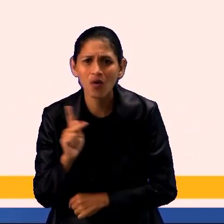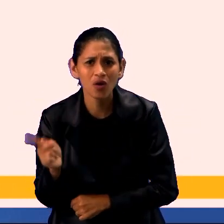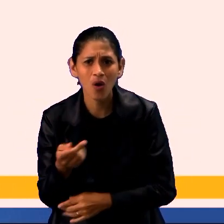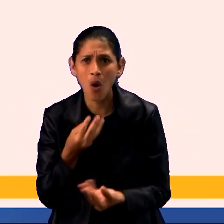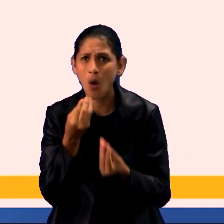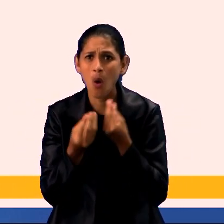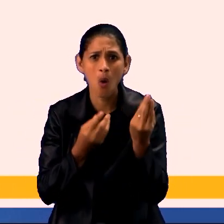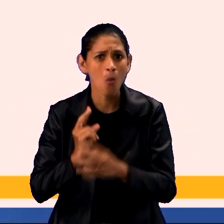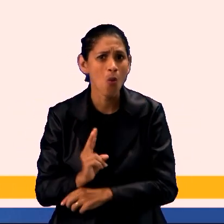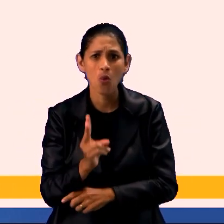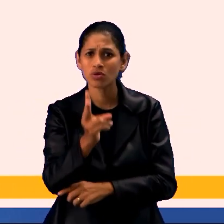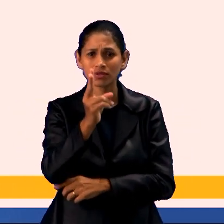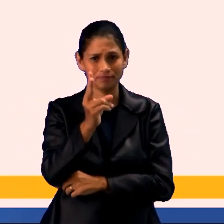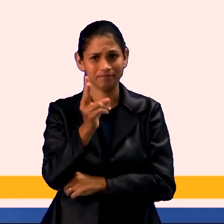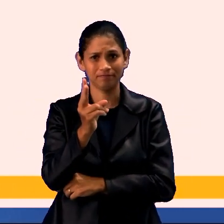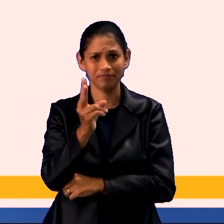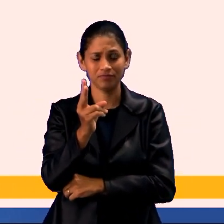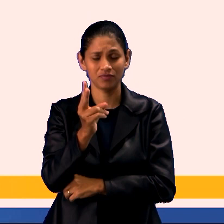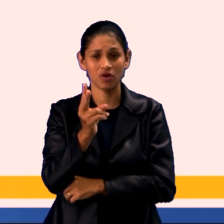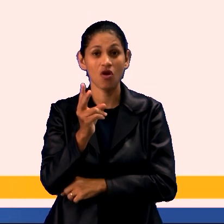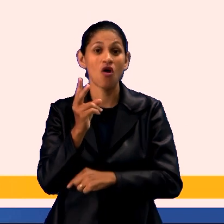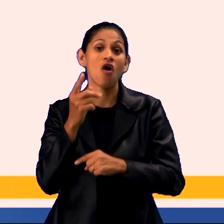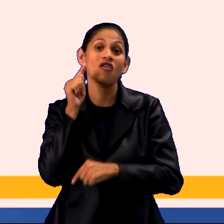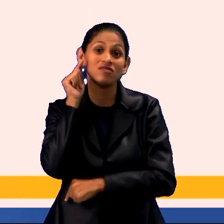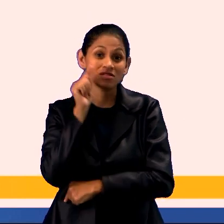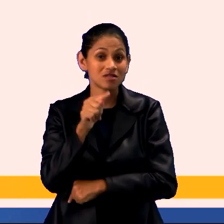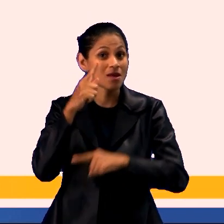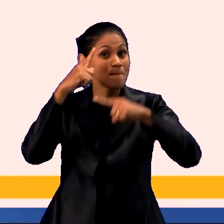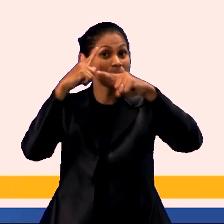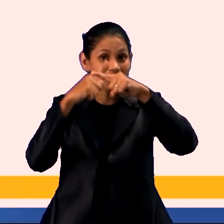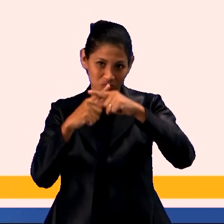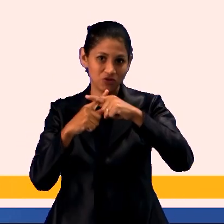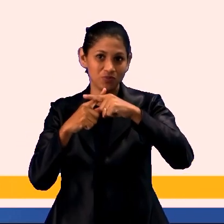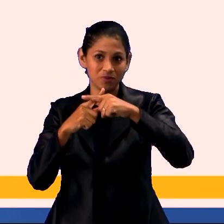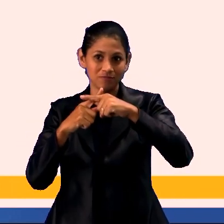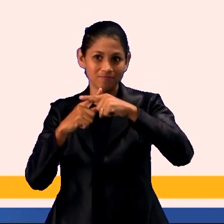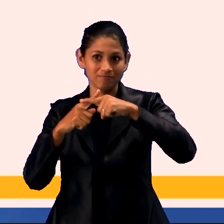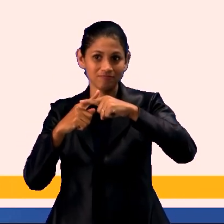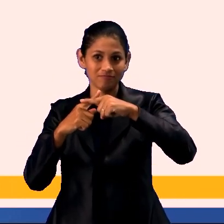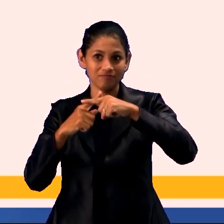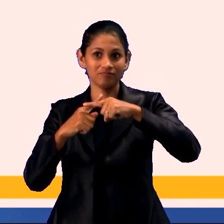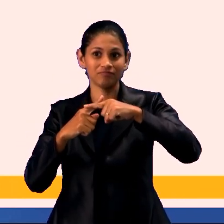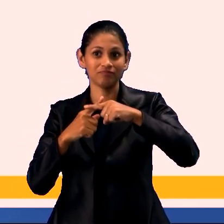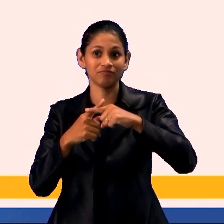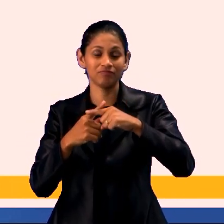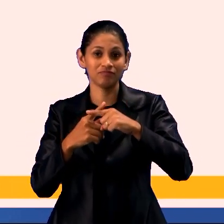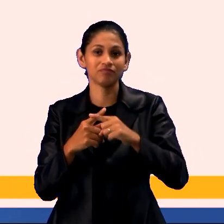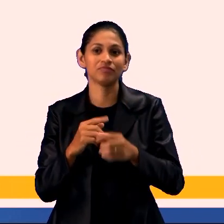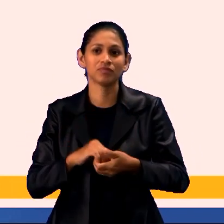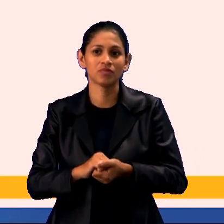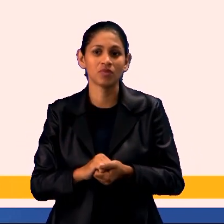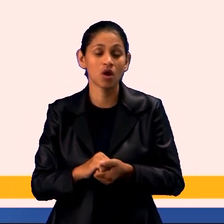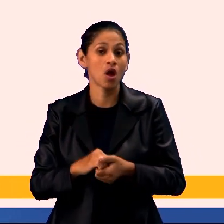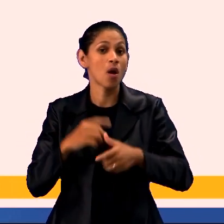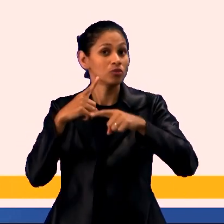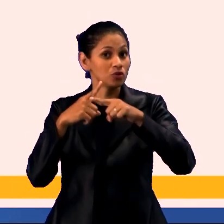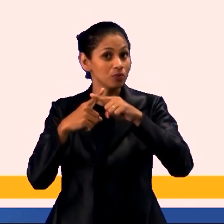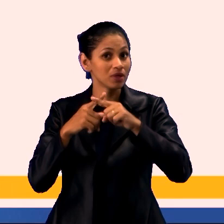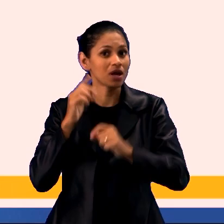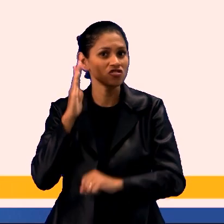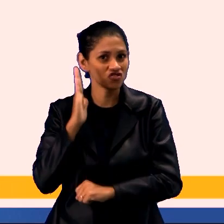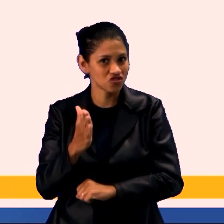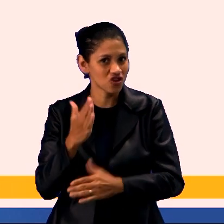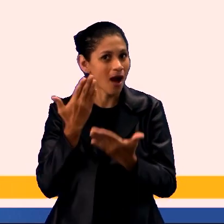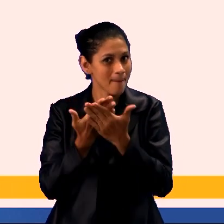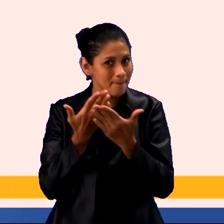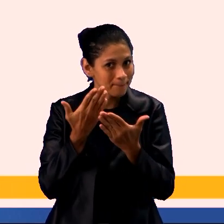eu vou prosseguir? E aí, você só multiplica. Multiplica as frações. E para multiplicar eu já te ensinei, é muito